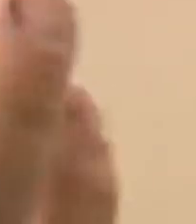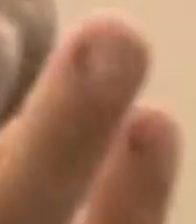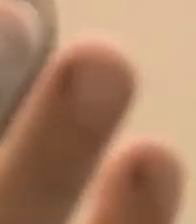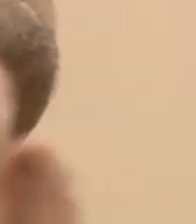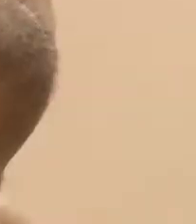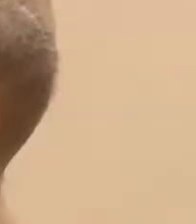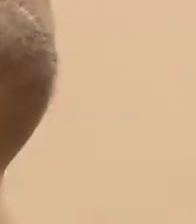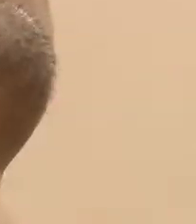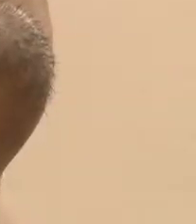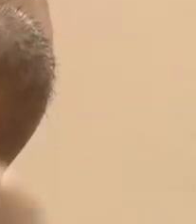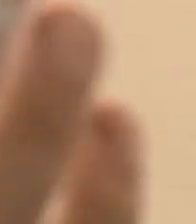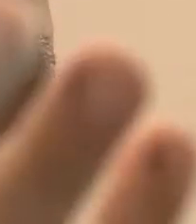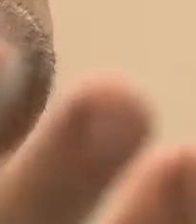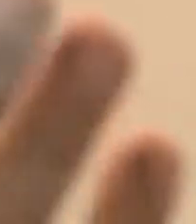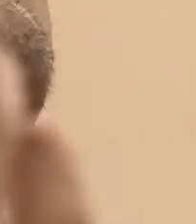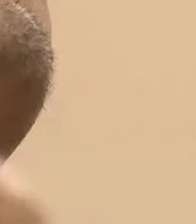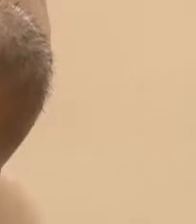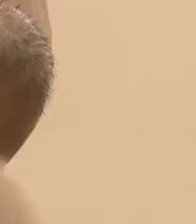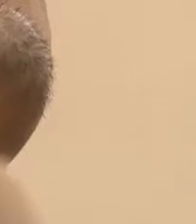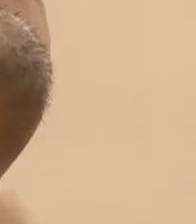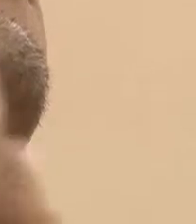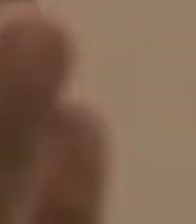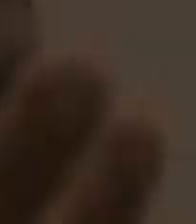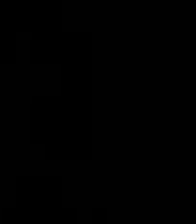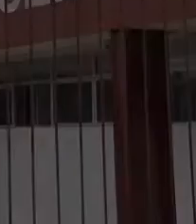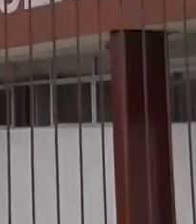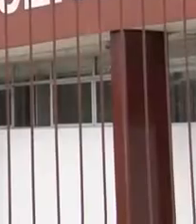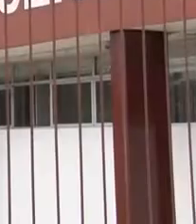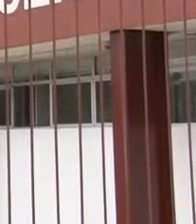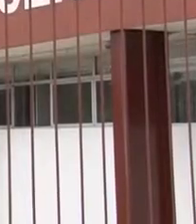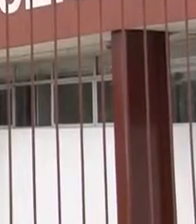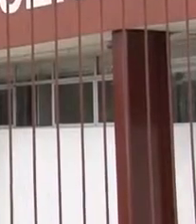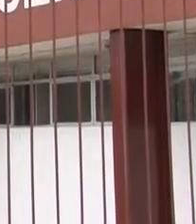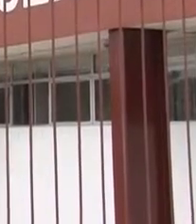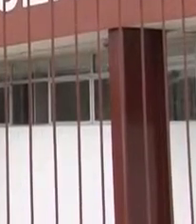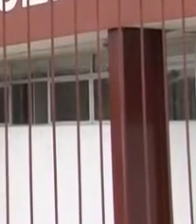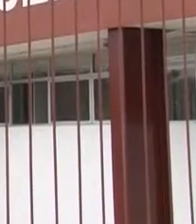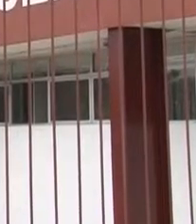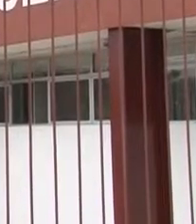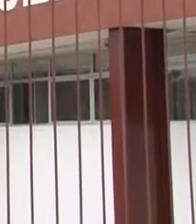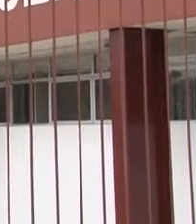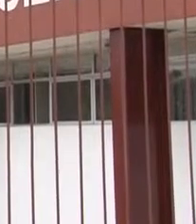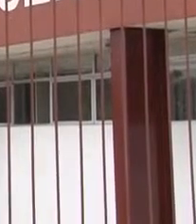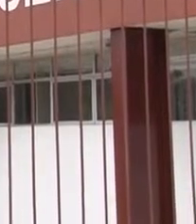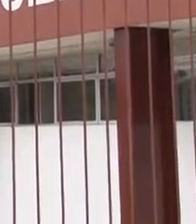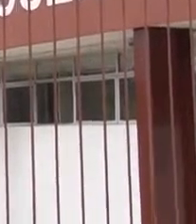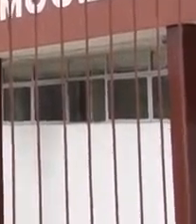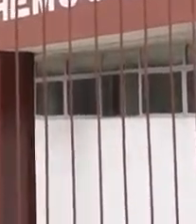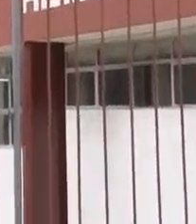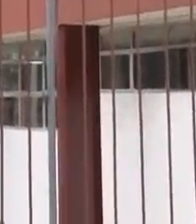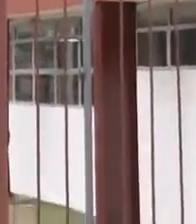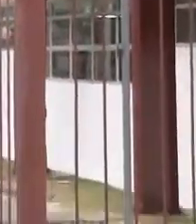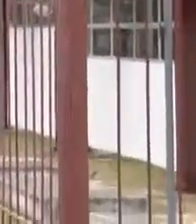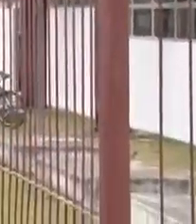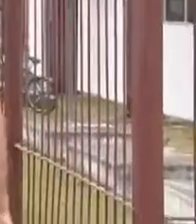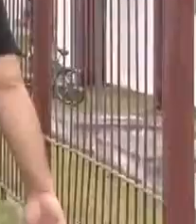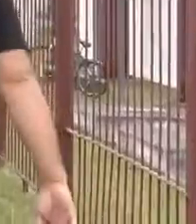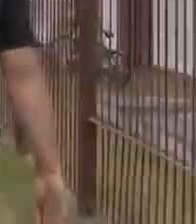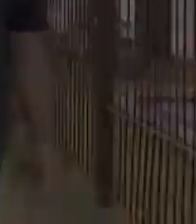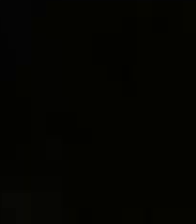sua coragem pode salvar uma vida. Se você é do tipo que não doa sangue por falta de tempo,